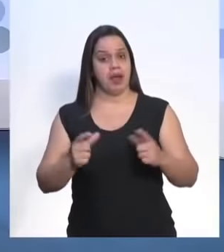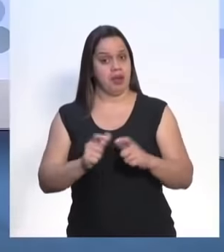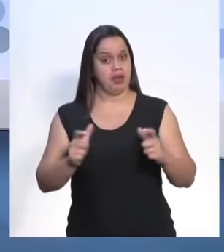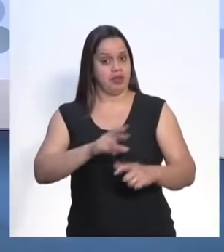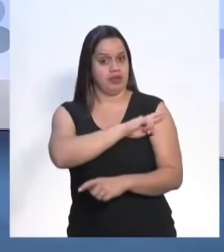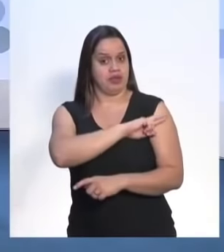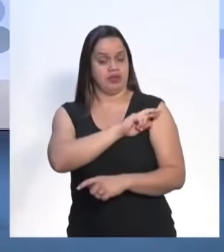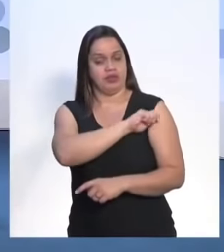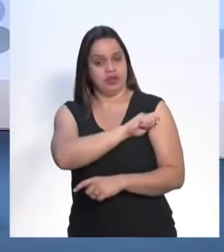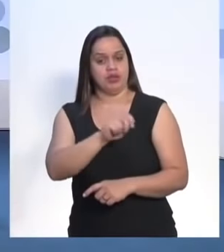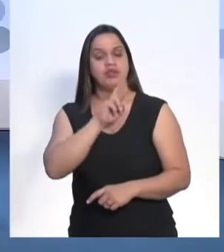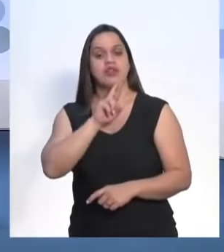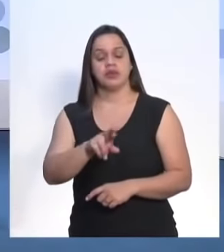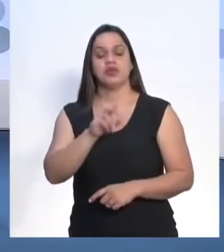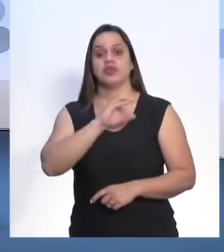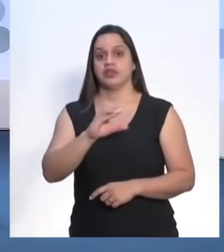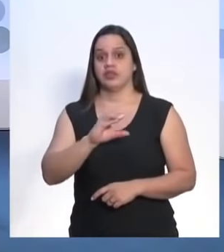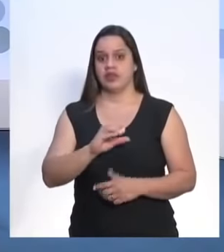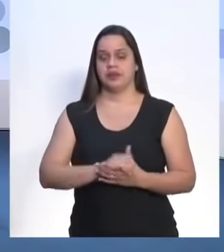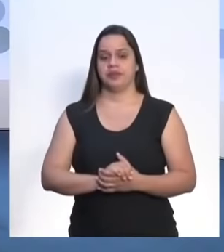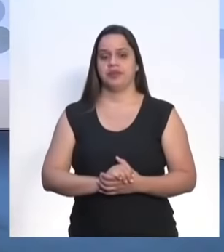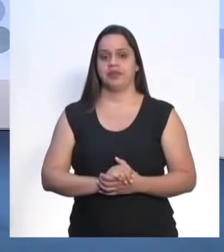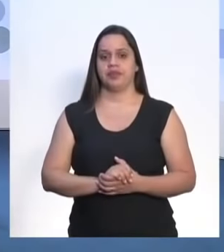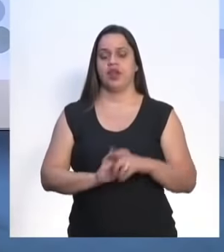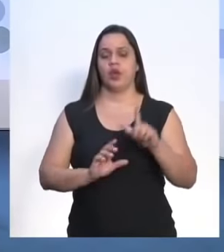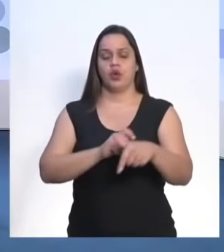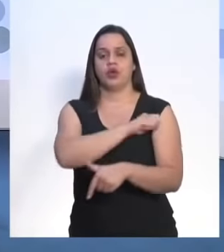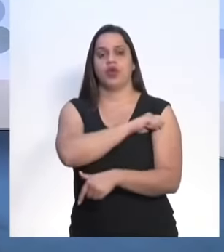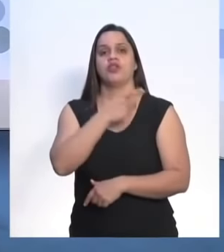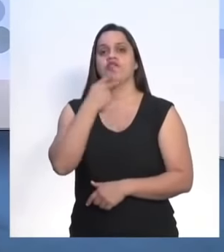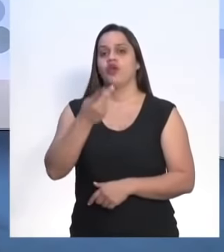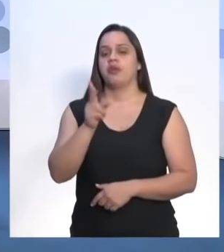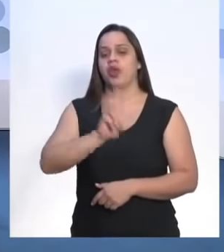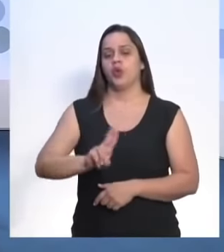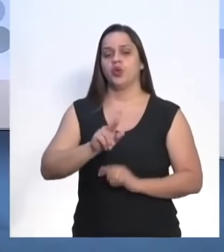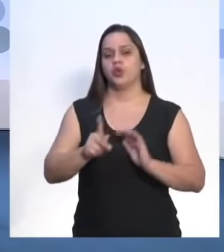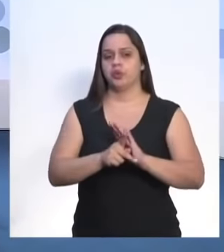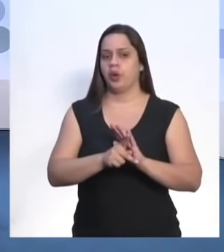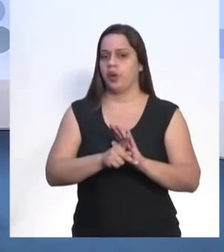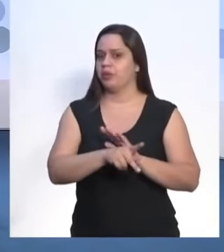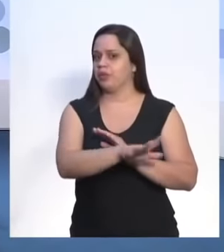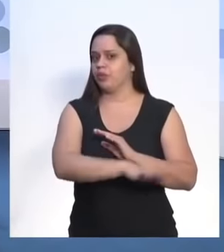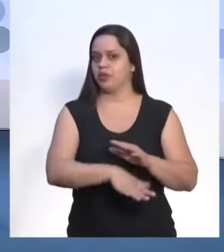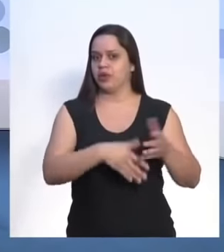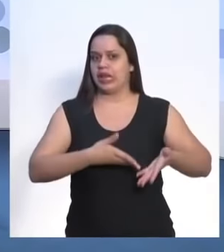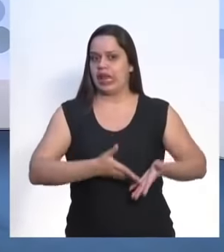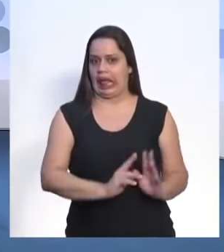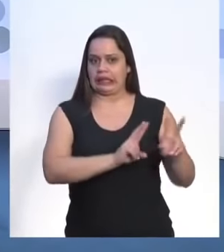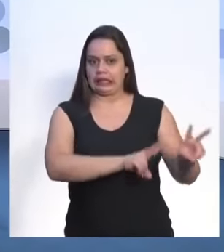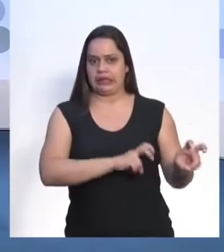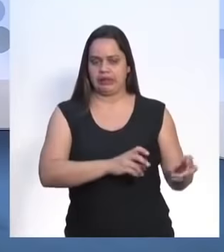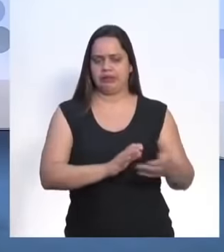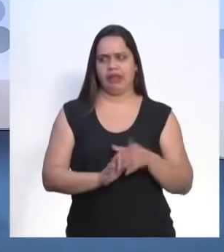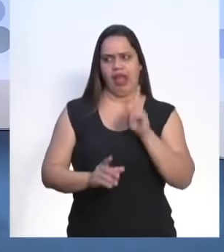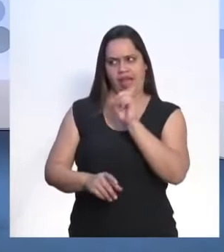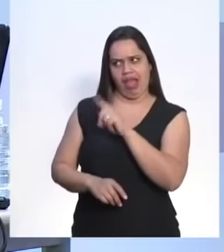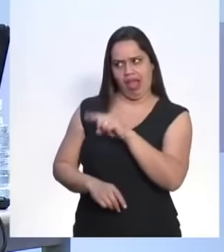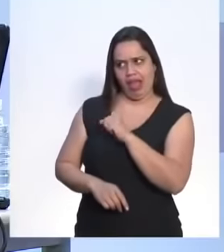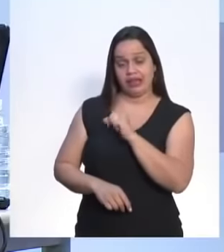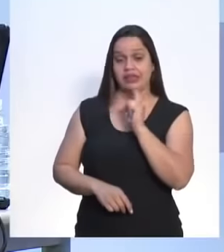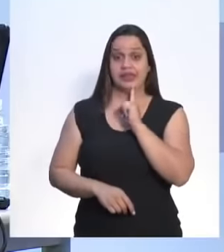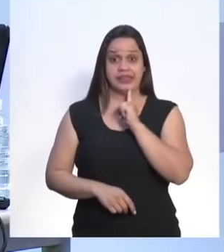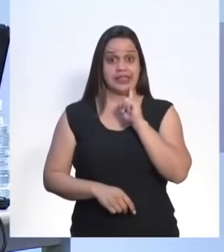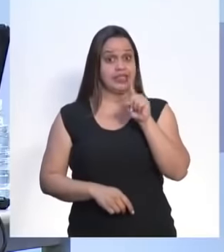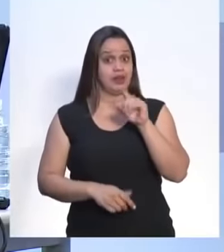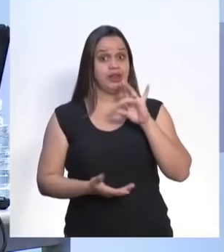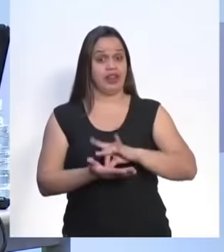Gabriel justificou. Porque eles usam língua de caipira. Será que é de caipira, Dani? Na verdade, gente, é do